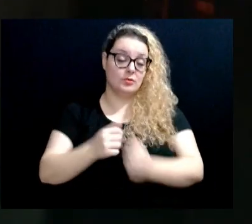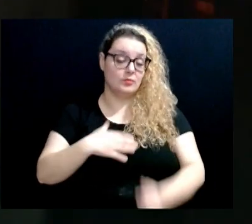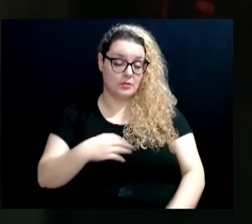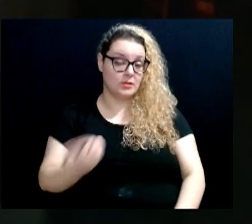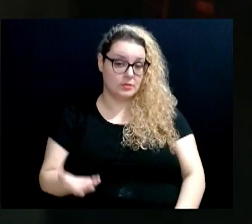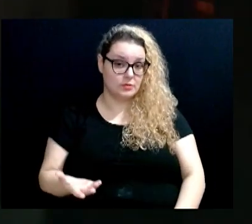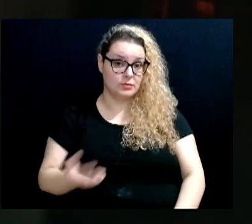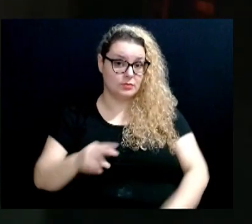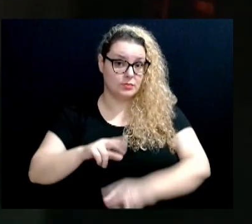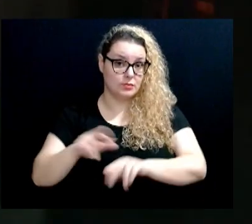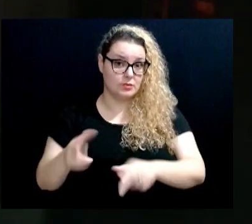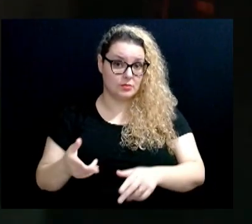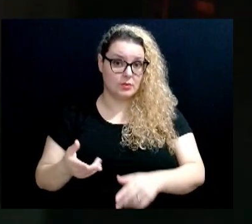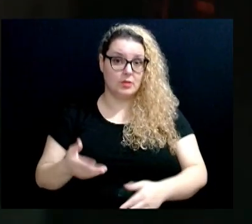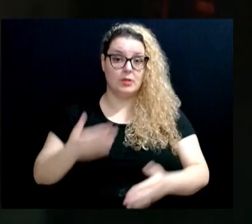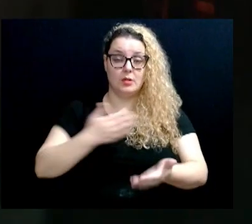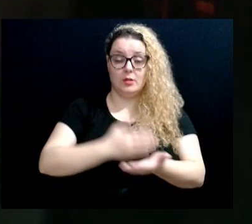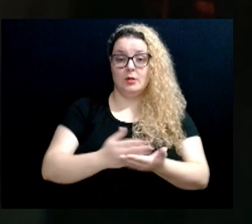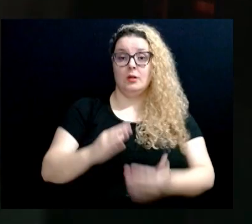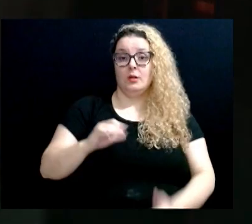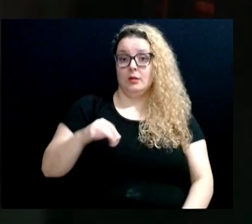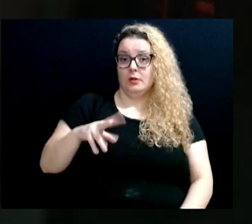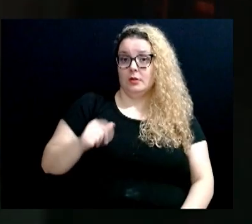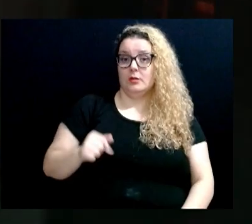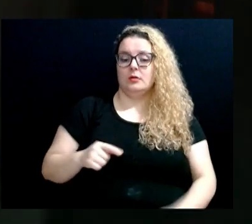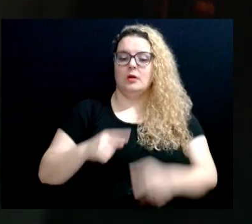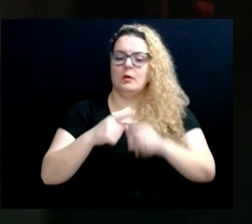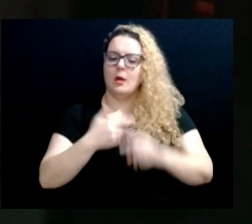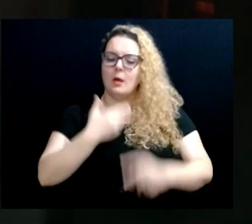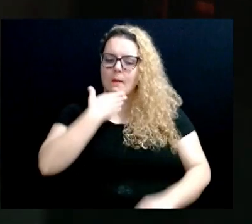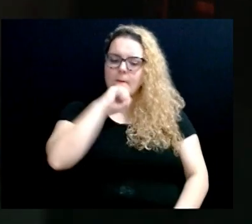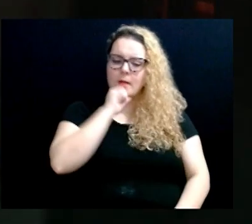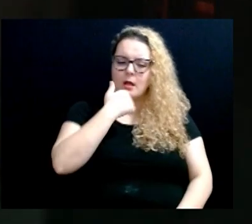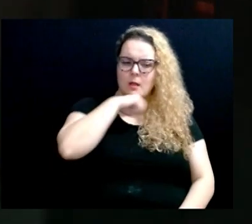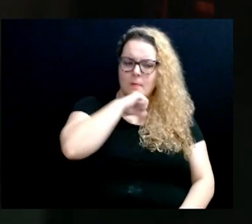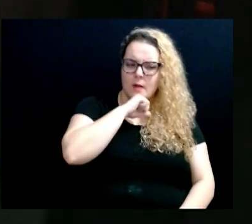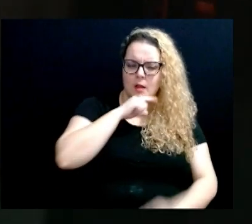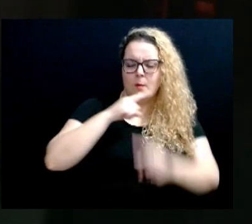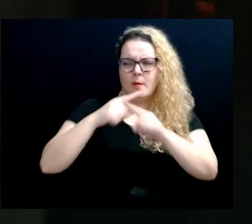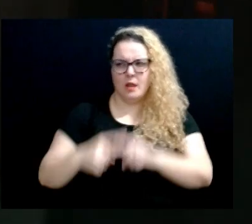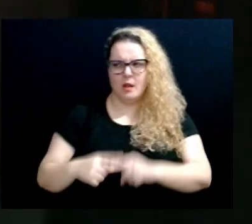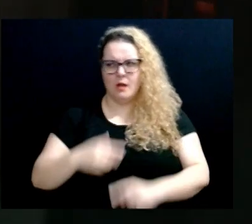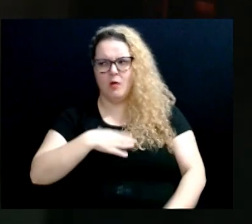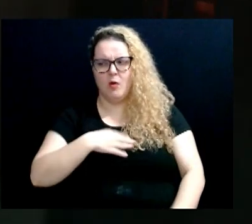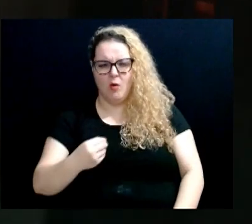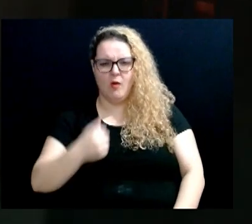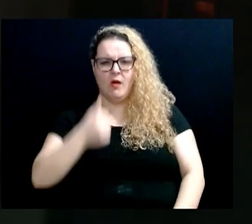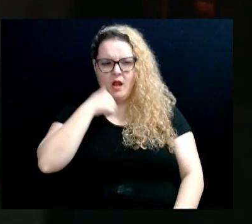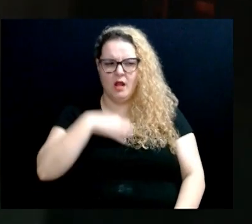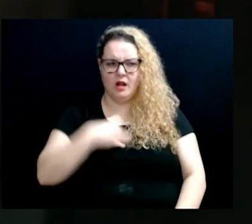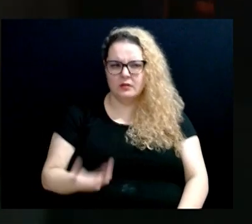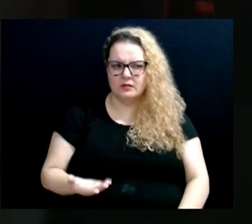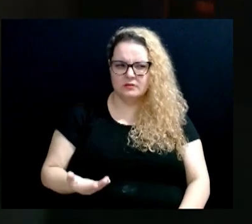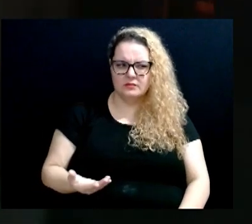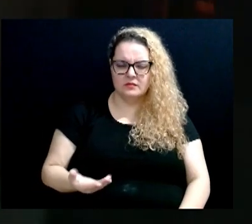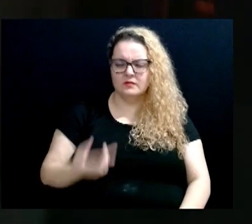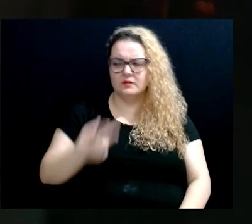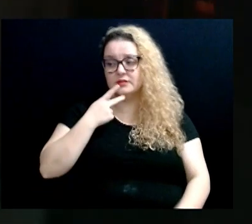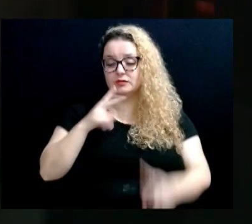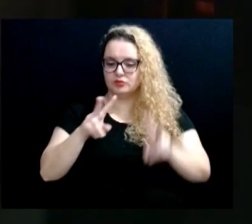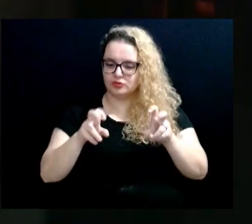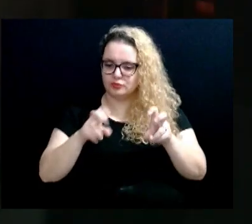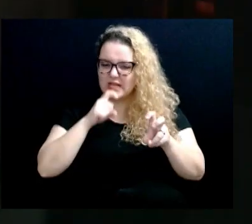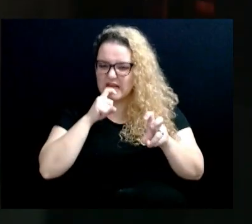em competição entre pais e filhos, a gente realmente está falando de uma inveja ou existem